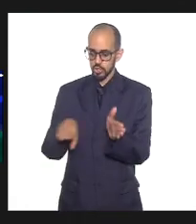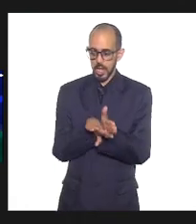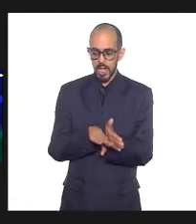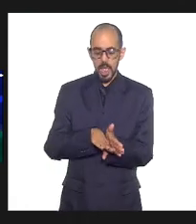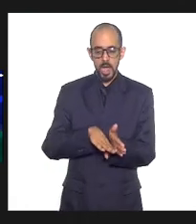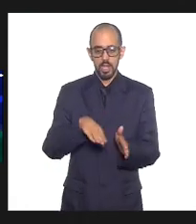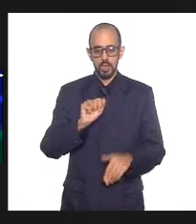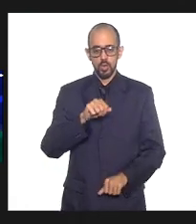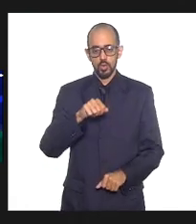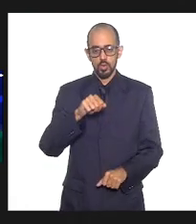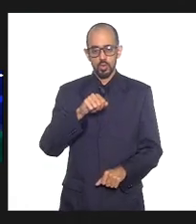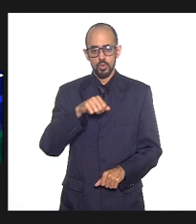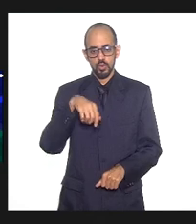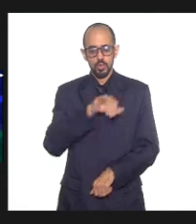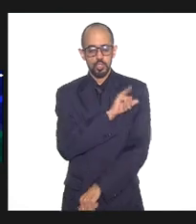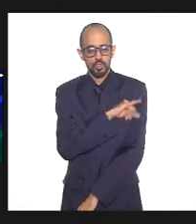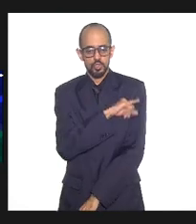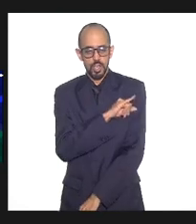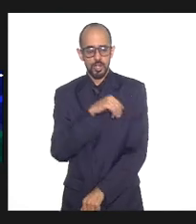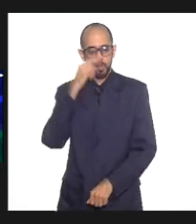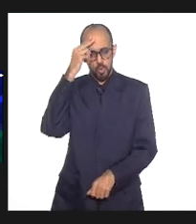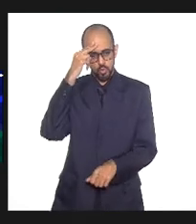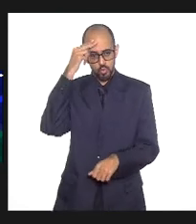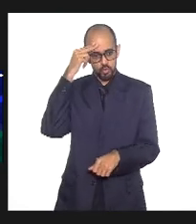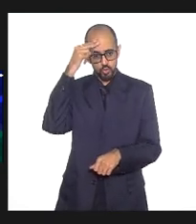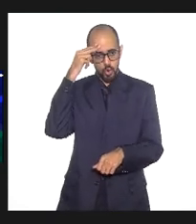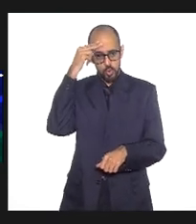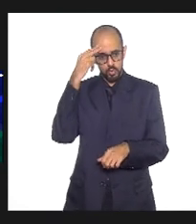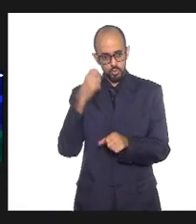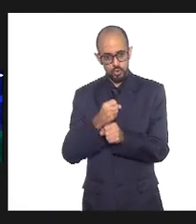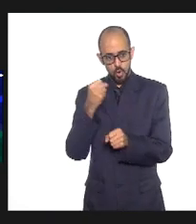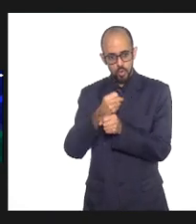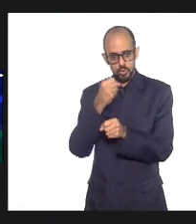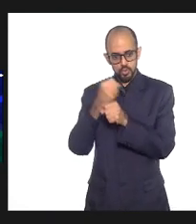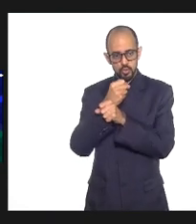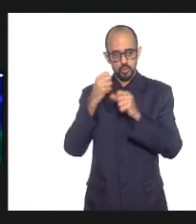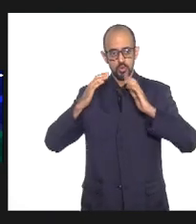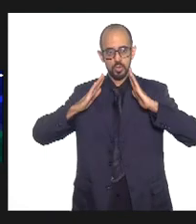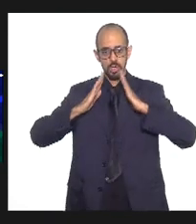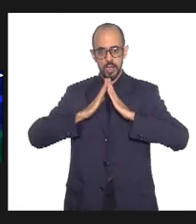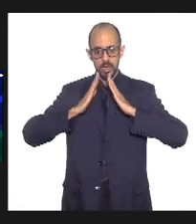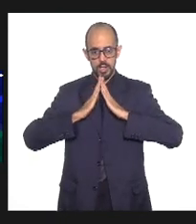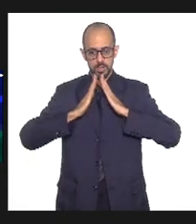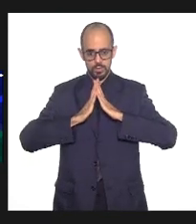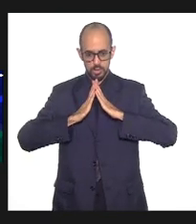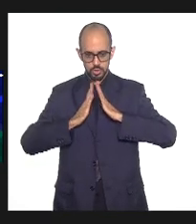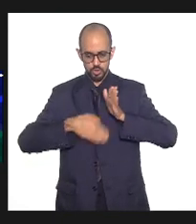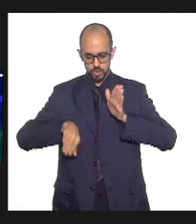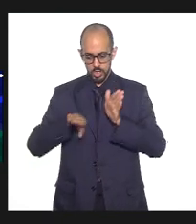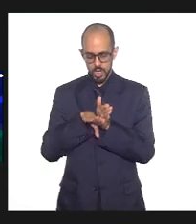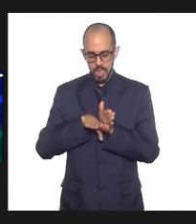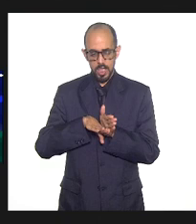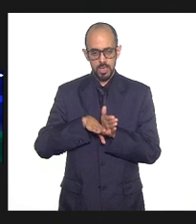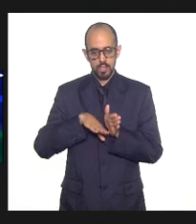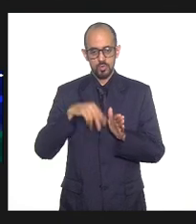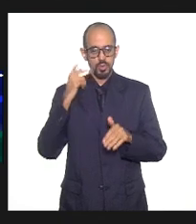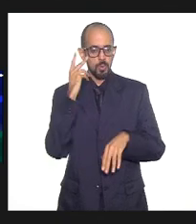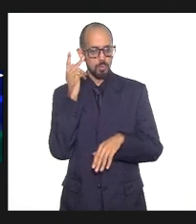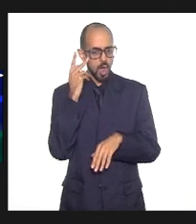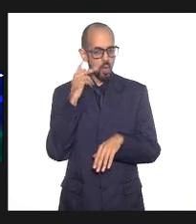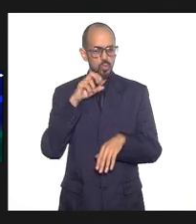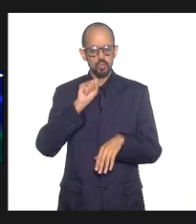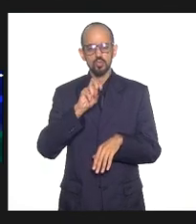de um sonho de construir algum patrimônio, de ascender socialmente. Vieram para o Rio de Janeiro, para o Sudeste, para São Paulo,